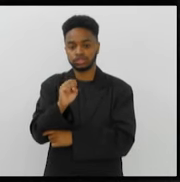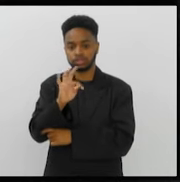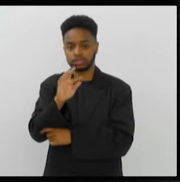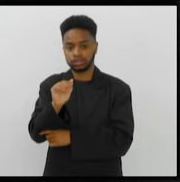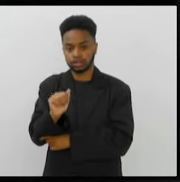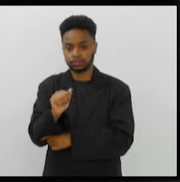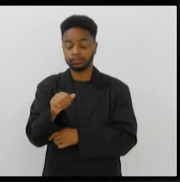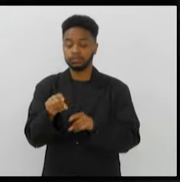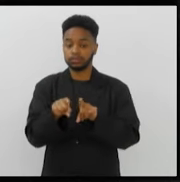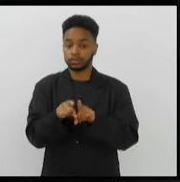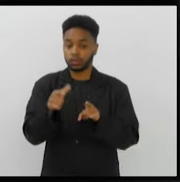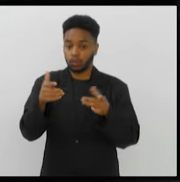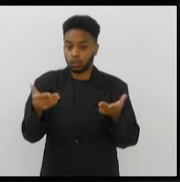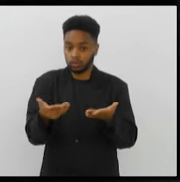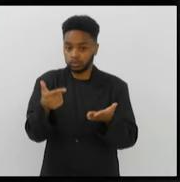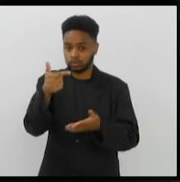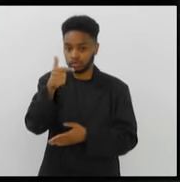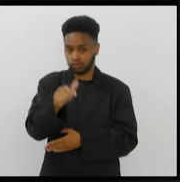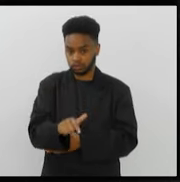Hoje, mais um caso